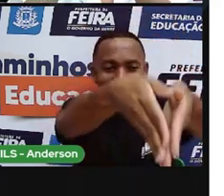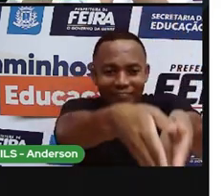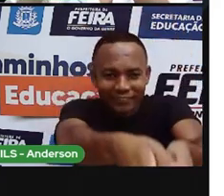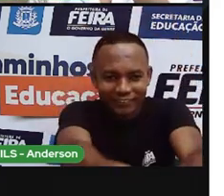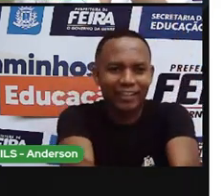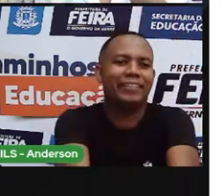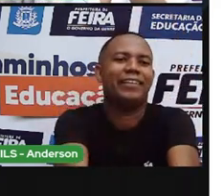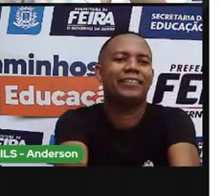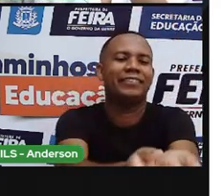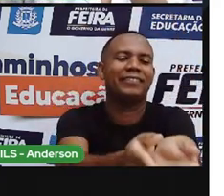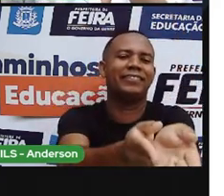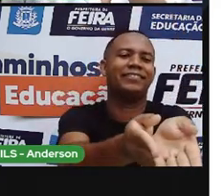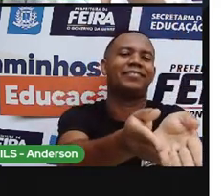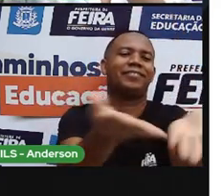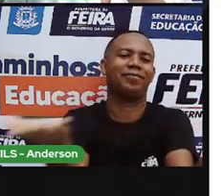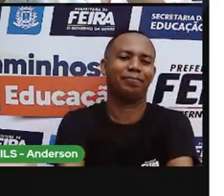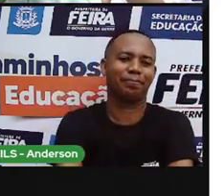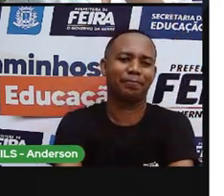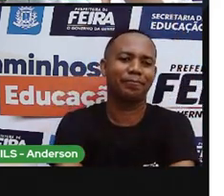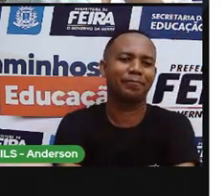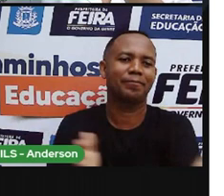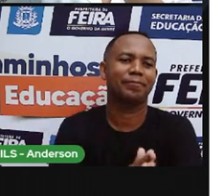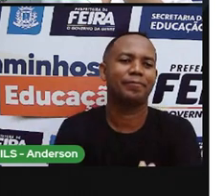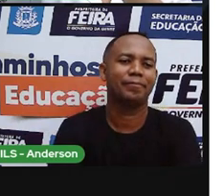Pró, olha só, e aí, ó,